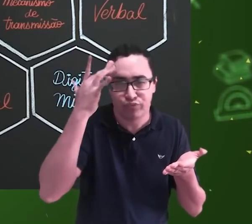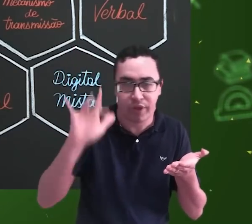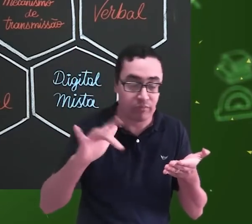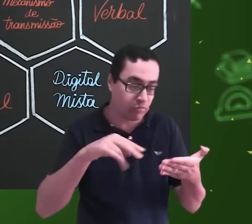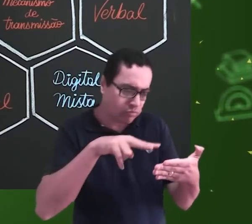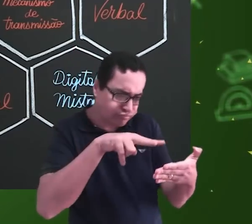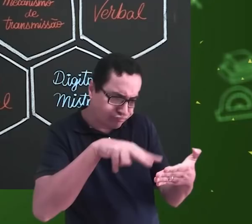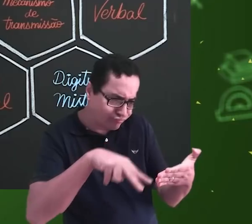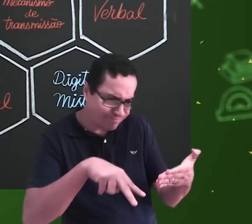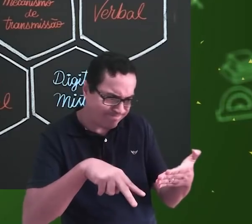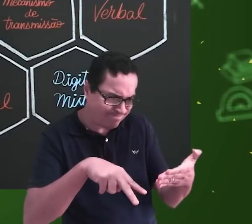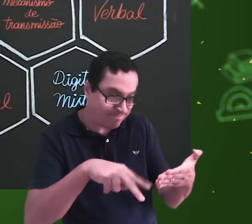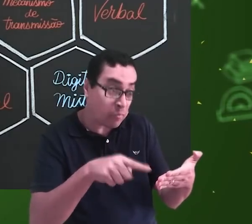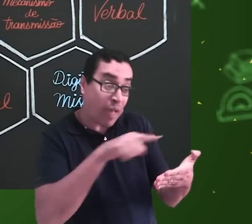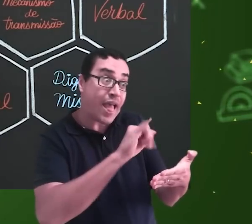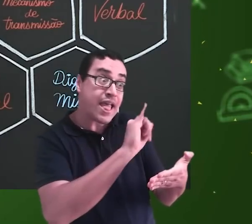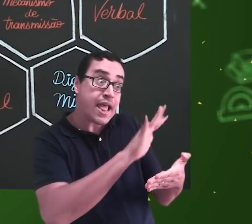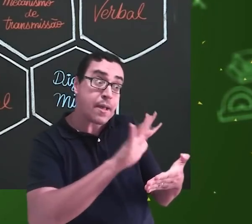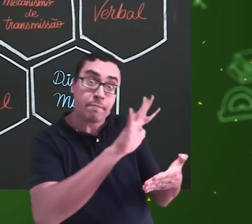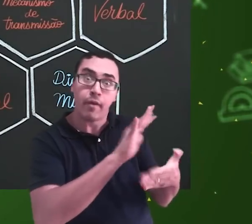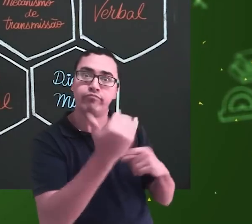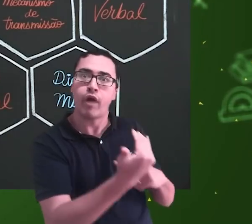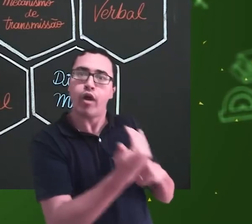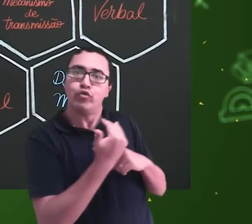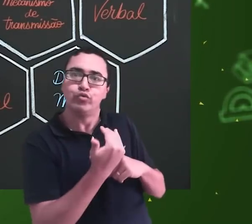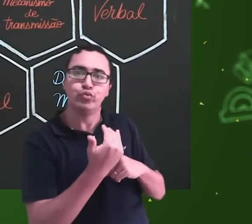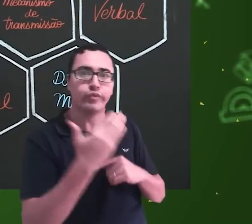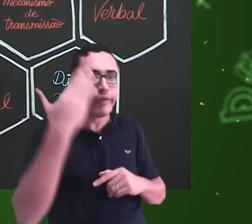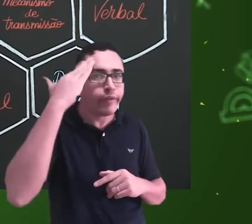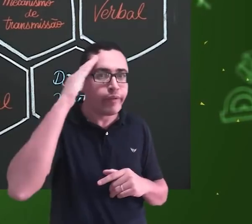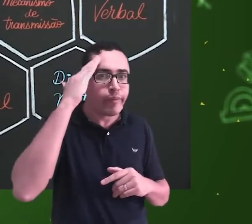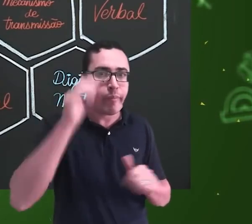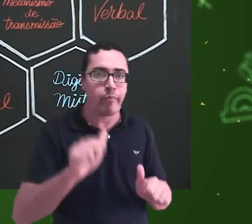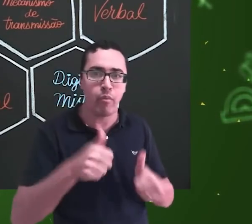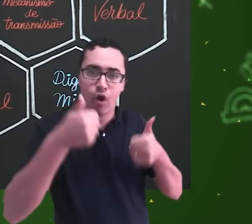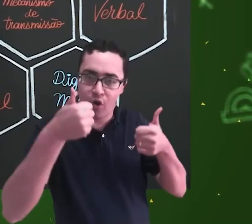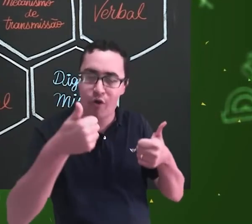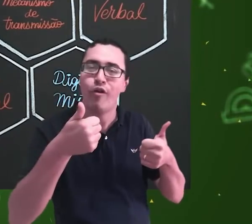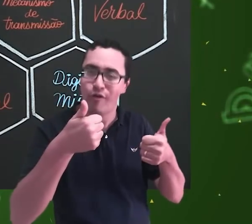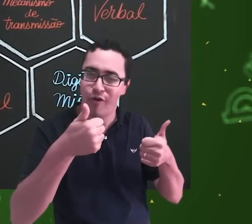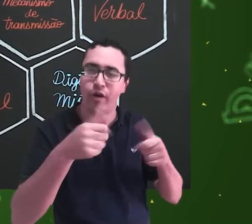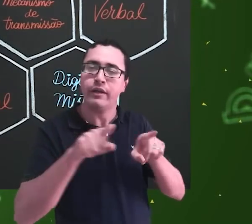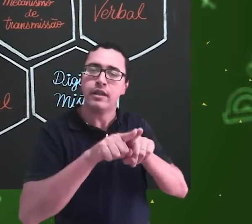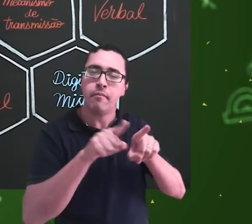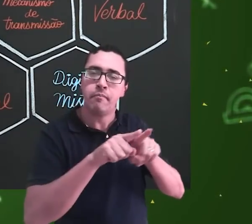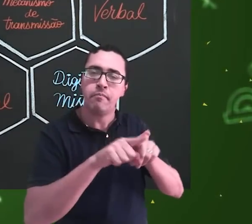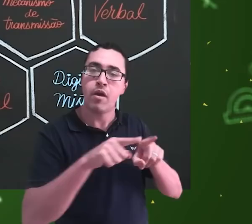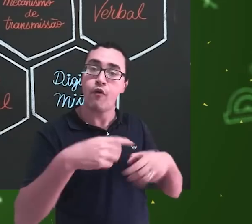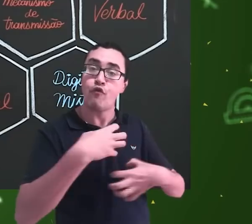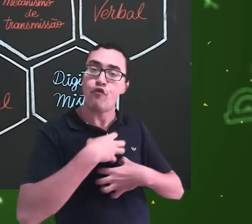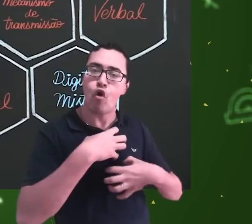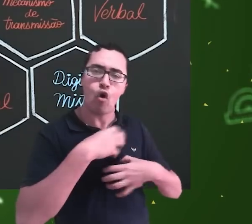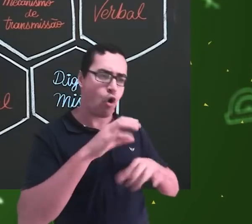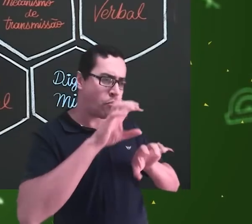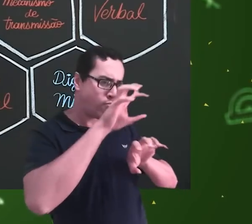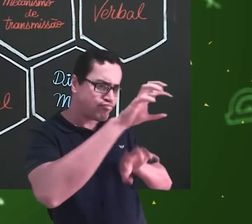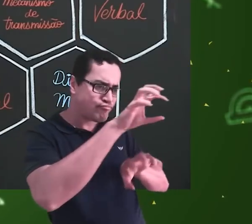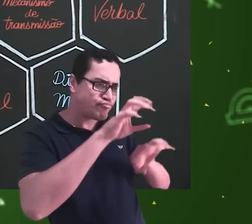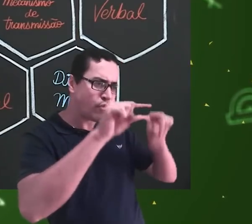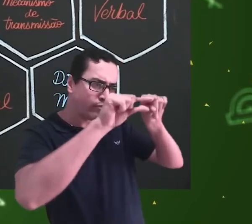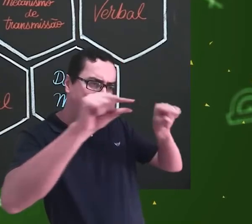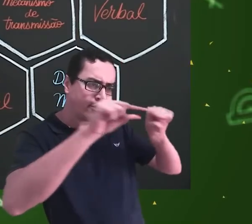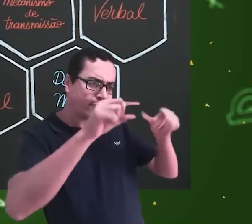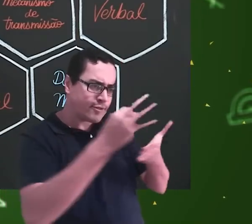a compreender o significado daquele texto. A disposição daquelas informações numa folha de jornal, numa folha de revista, numa página